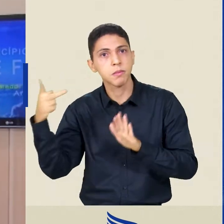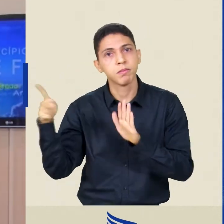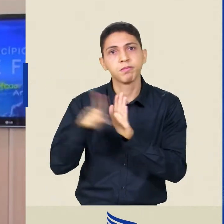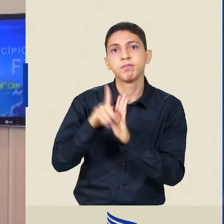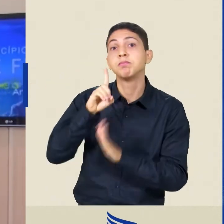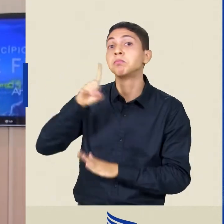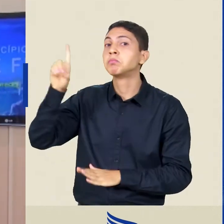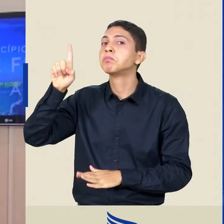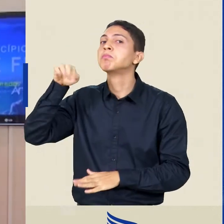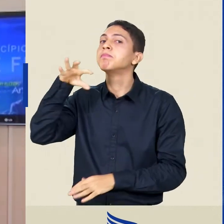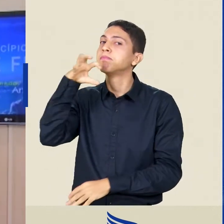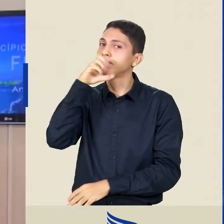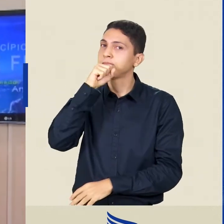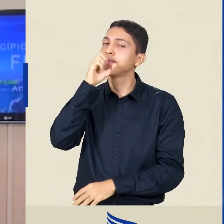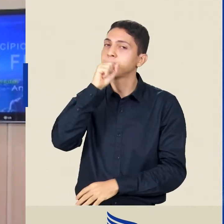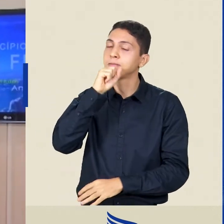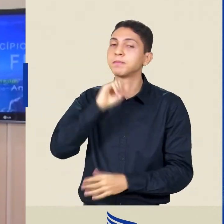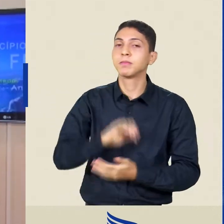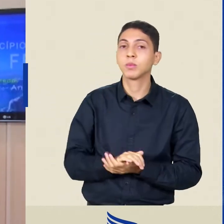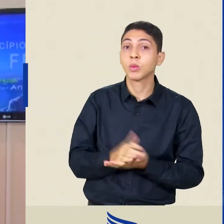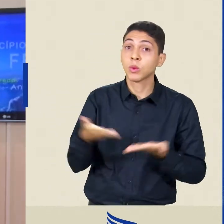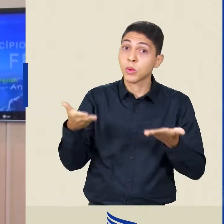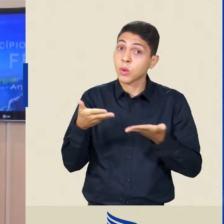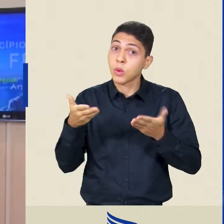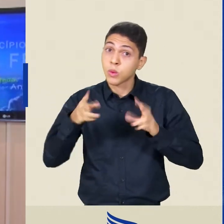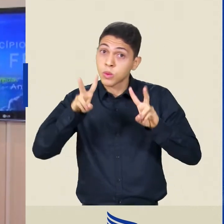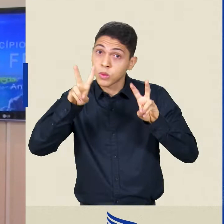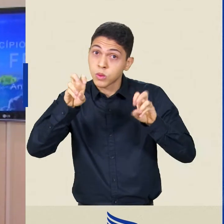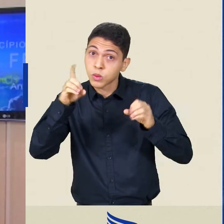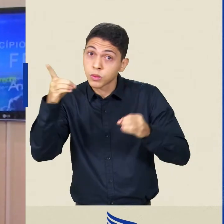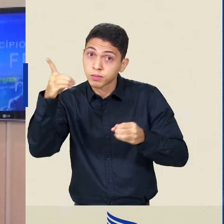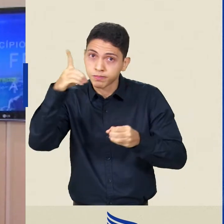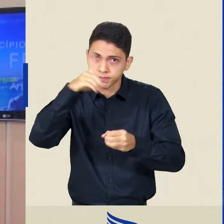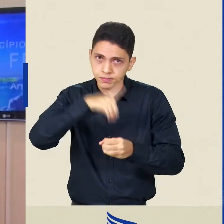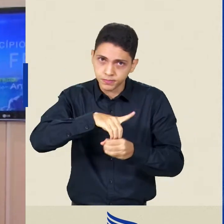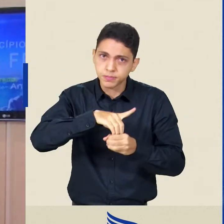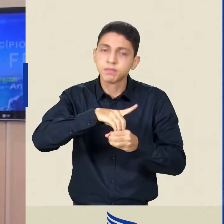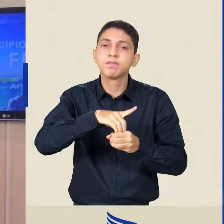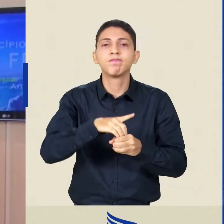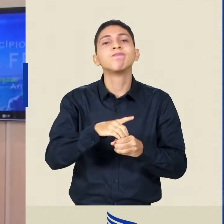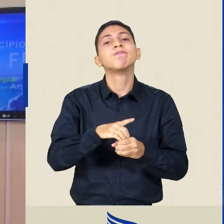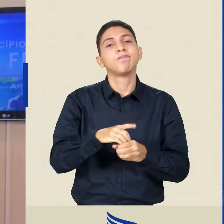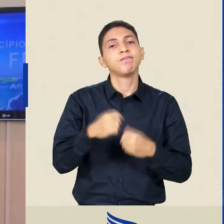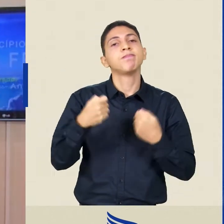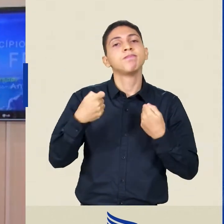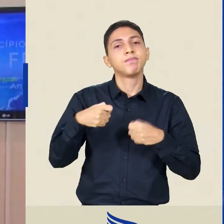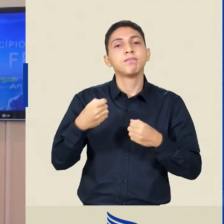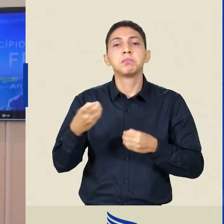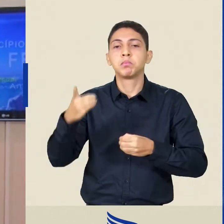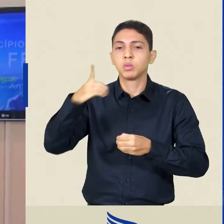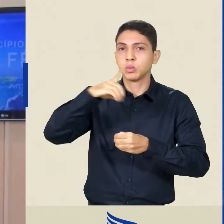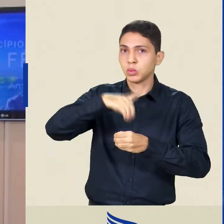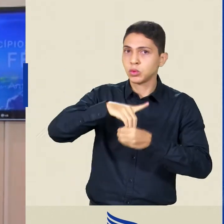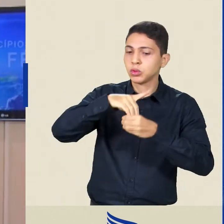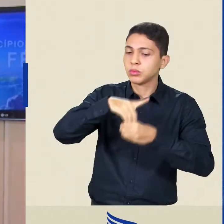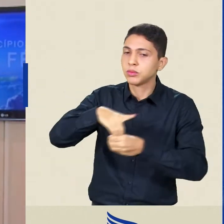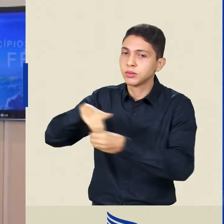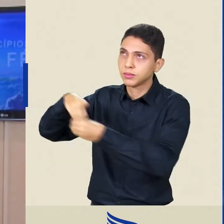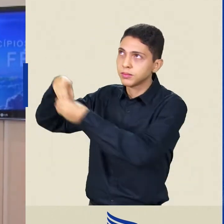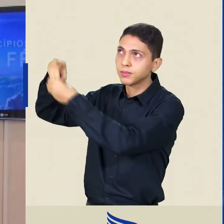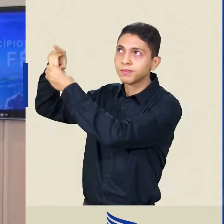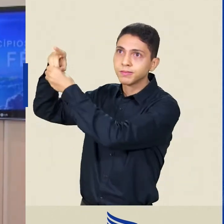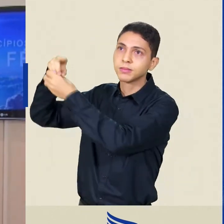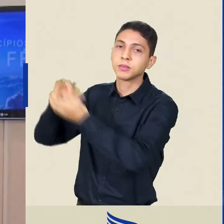aulas anteriores. Mas hoje o assunto é o dízimo. O dízimo também deve ser devolvido a Deus. O